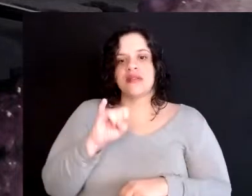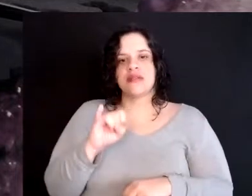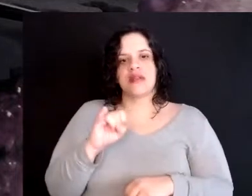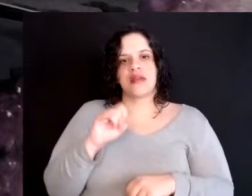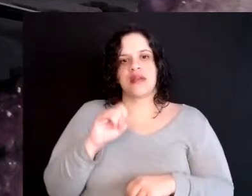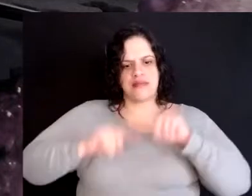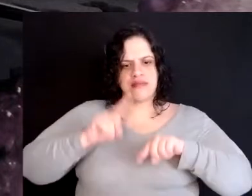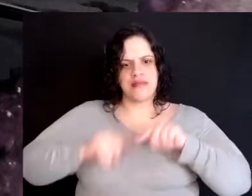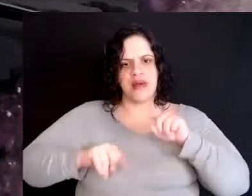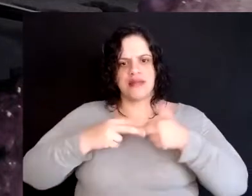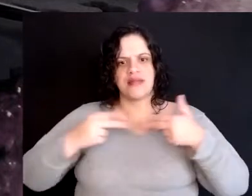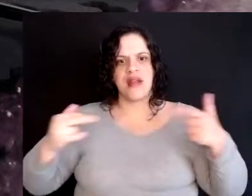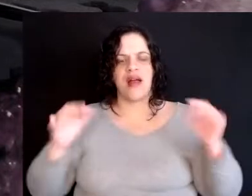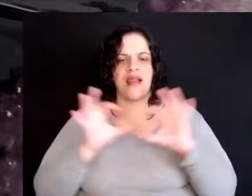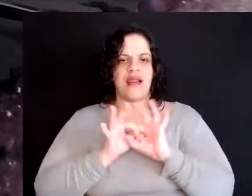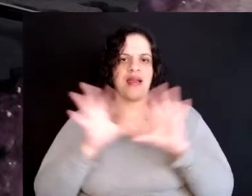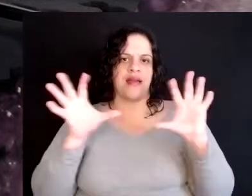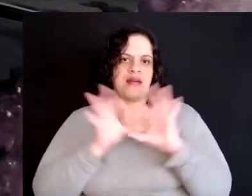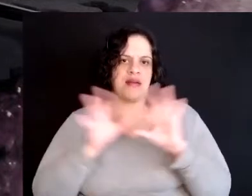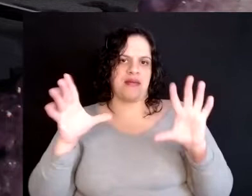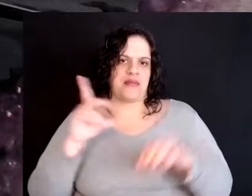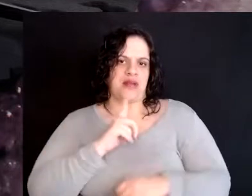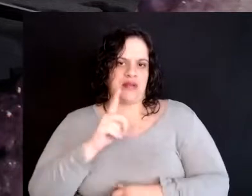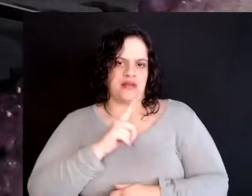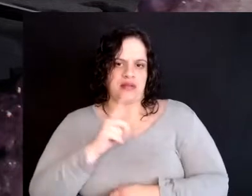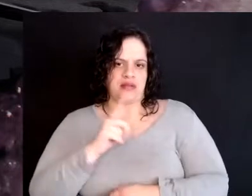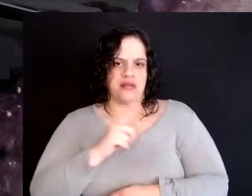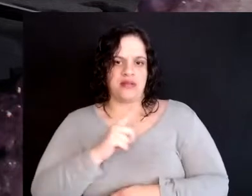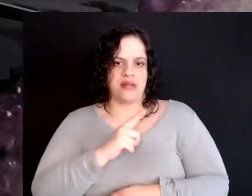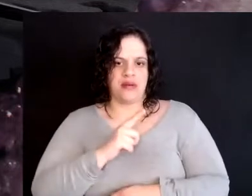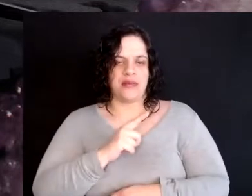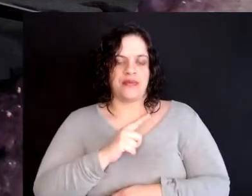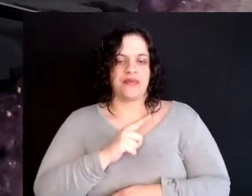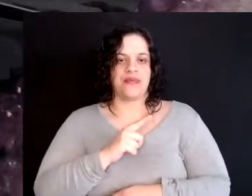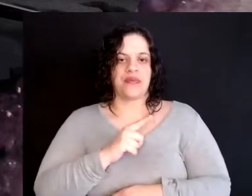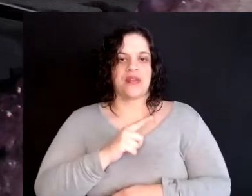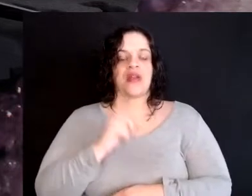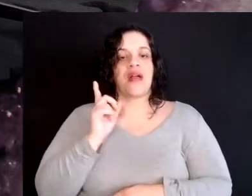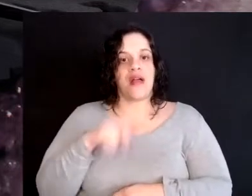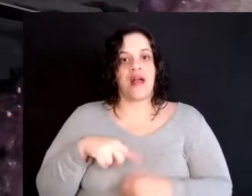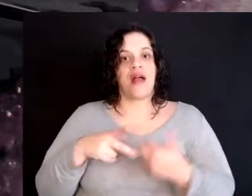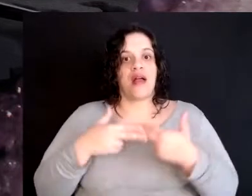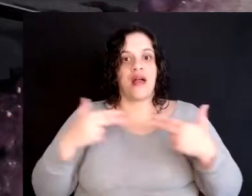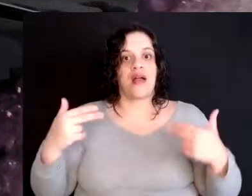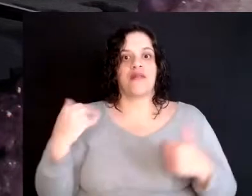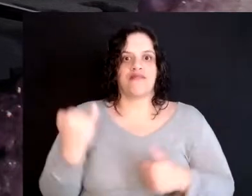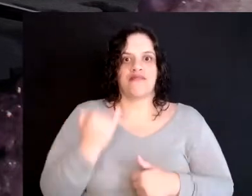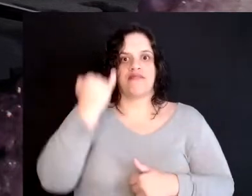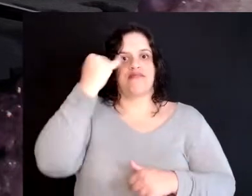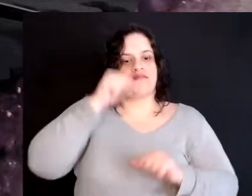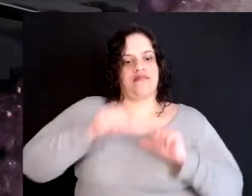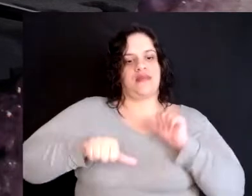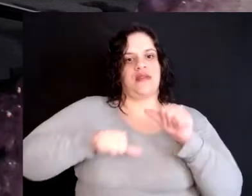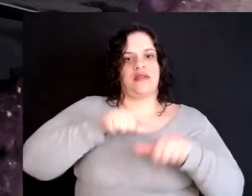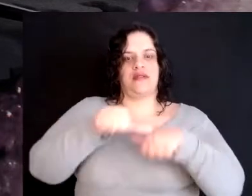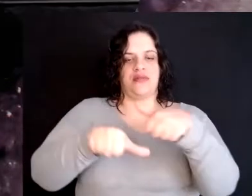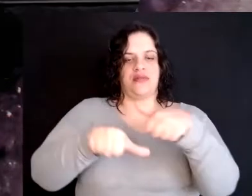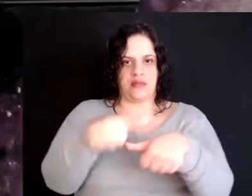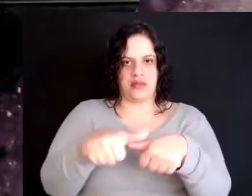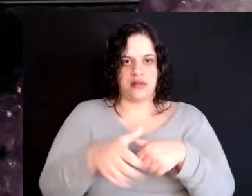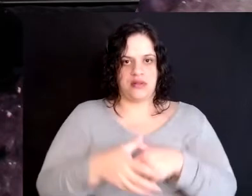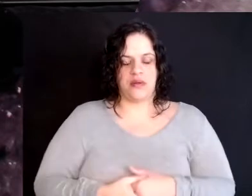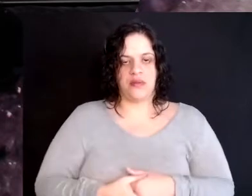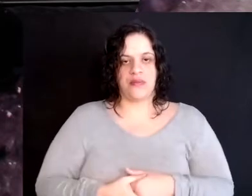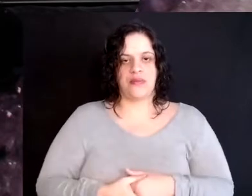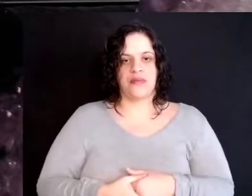liberação. Ou seja, o estágio bem elevado da sua transformação. A